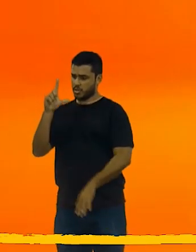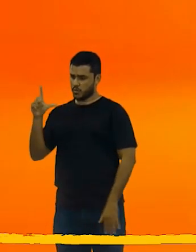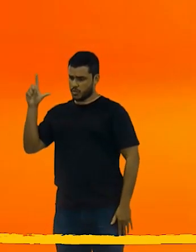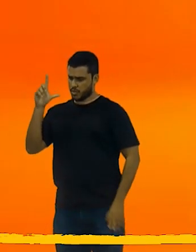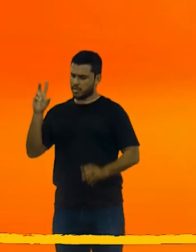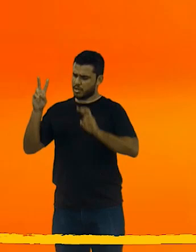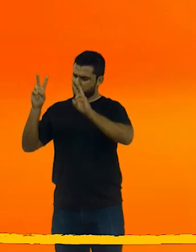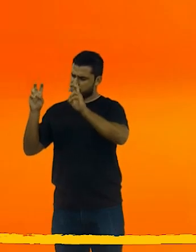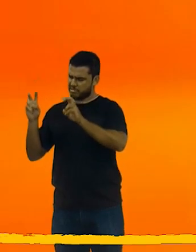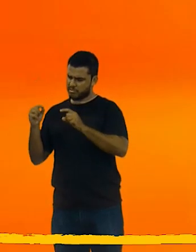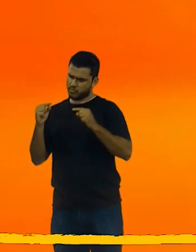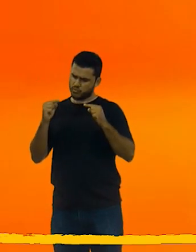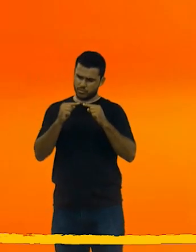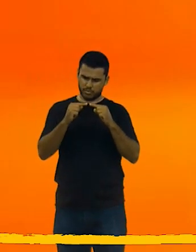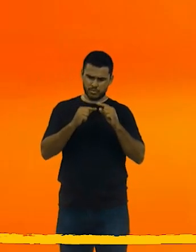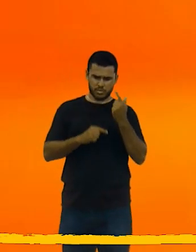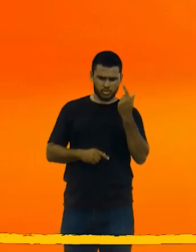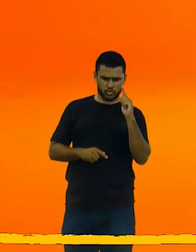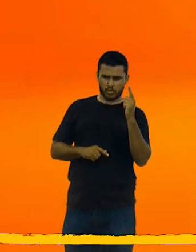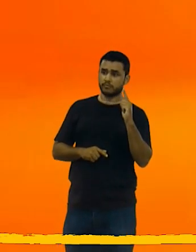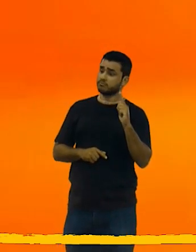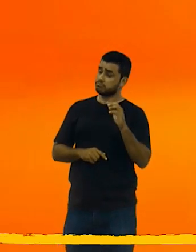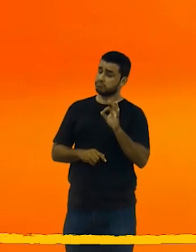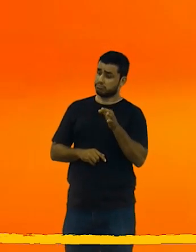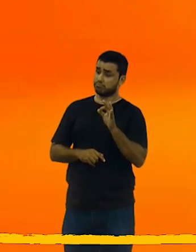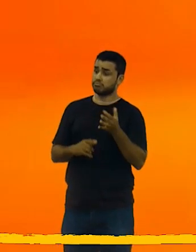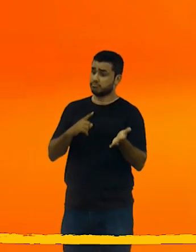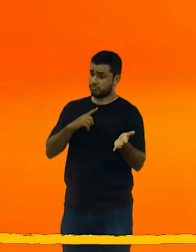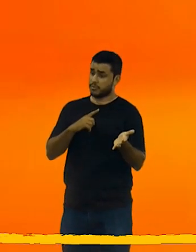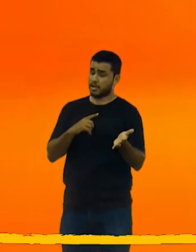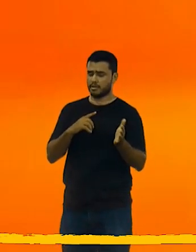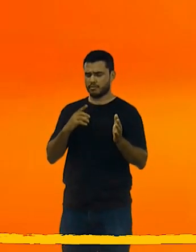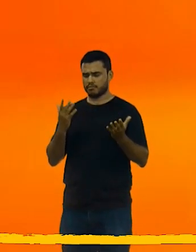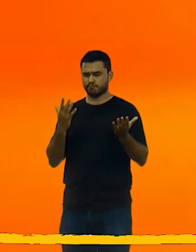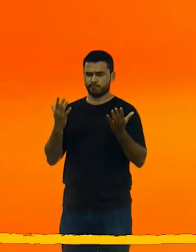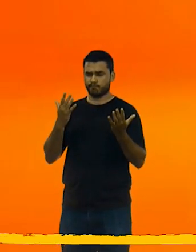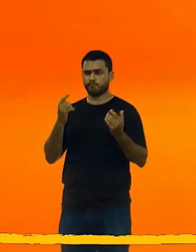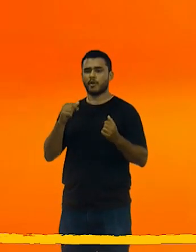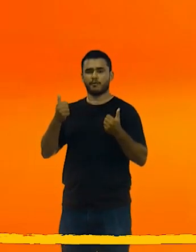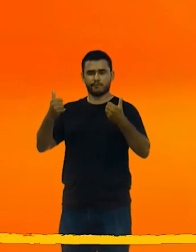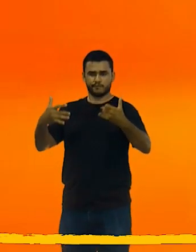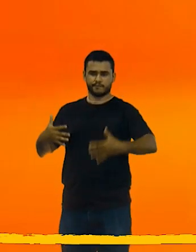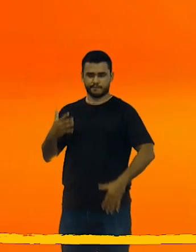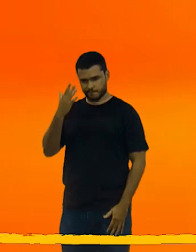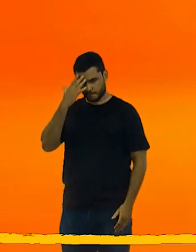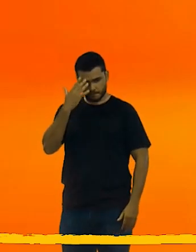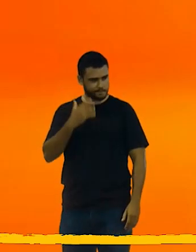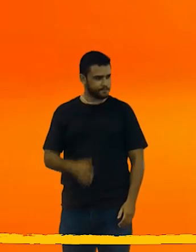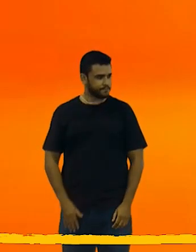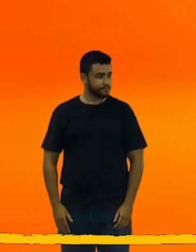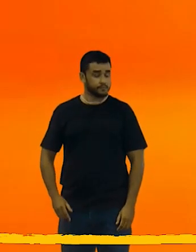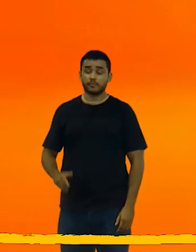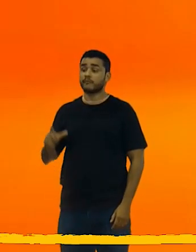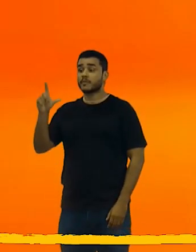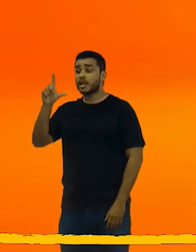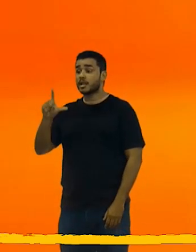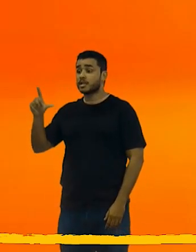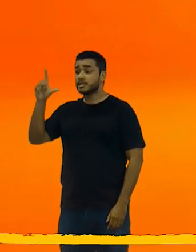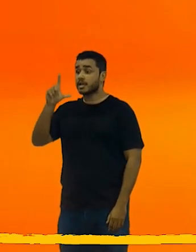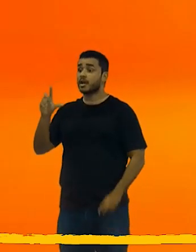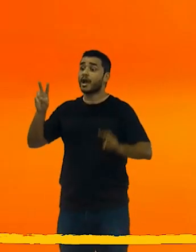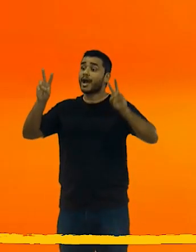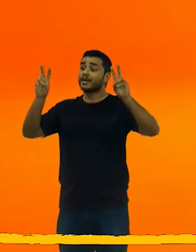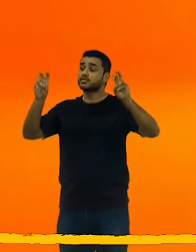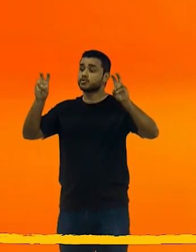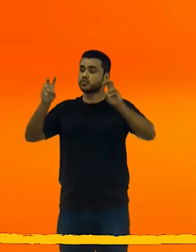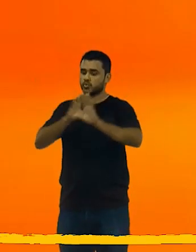Tem sim muito pano para manga nas linguagens para a gente debater esse tema. Literatura sobre seca,